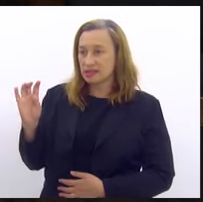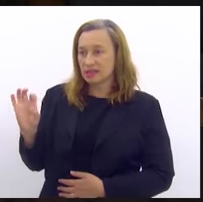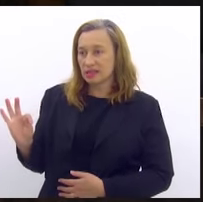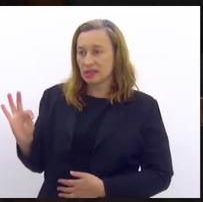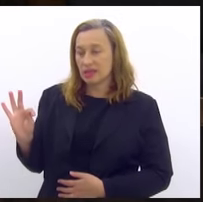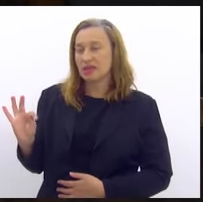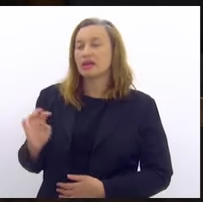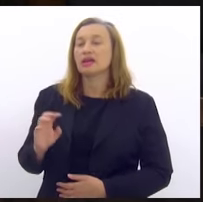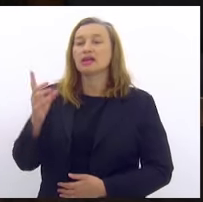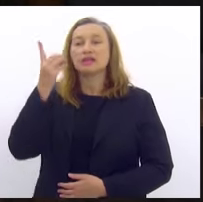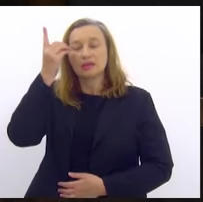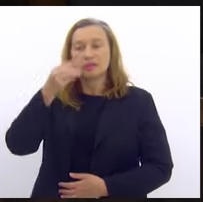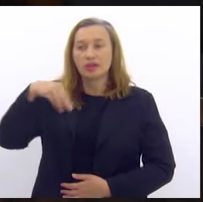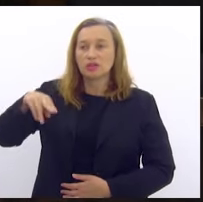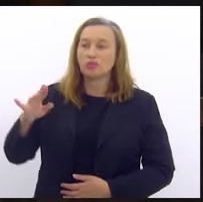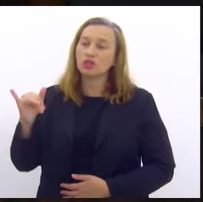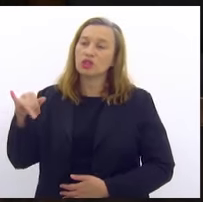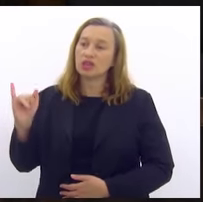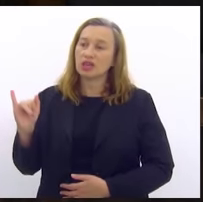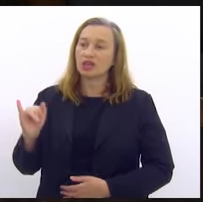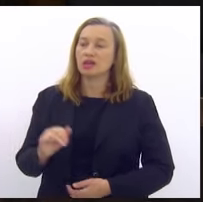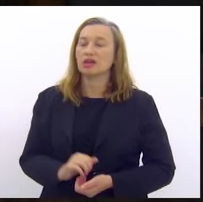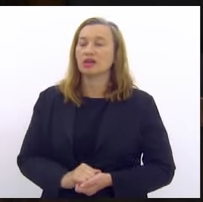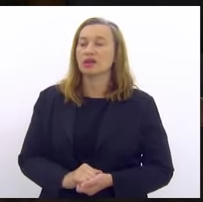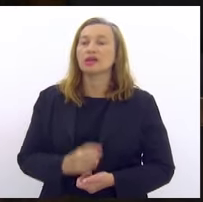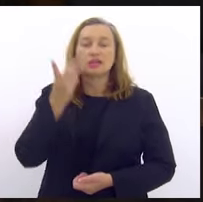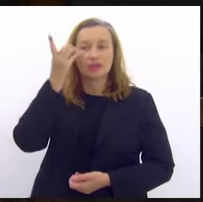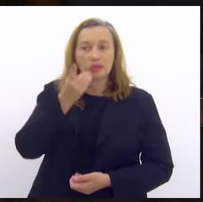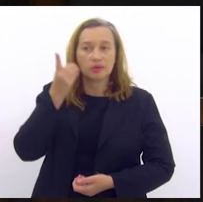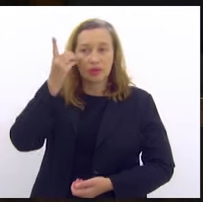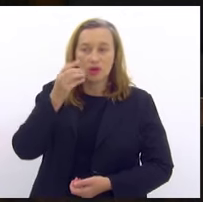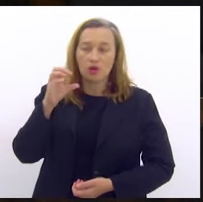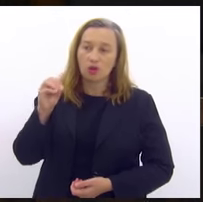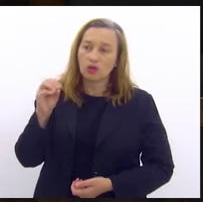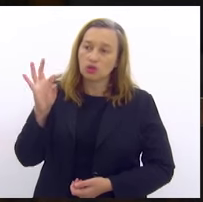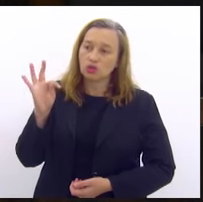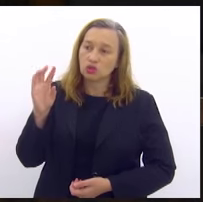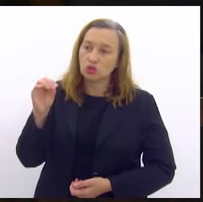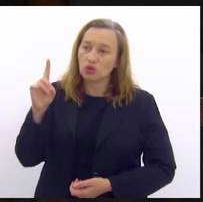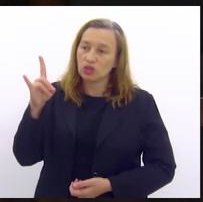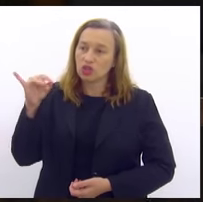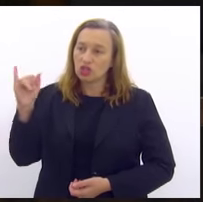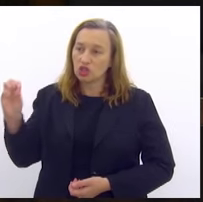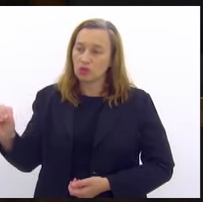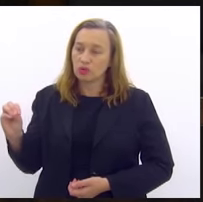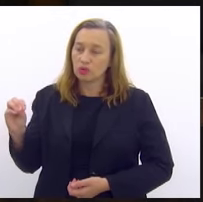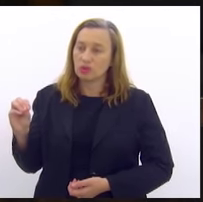Deputado Munir Neto. Deputado Otone de Paula Pai.